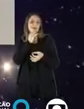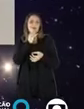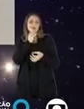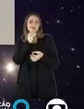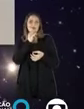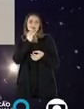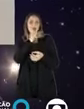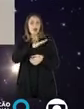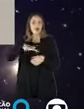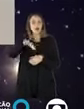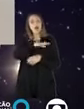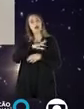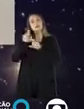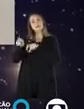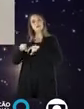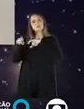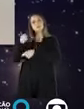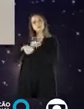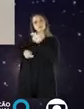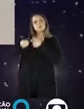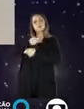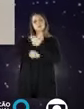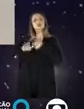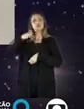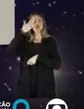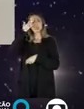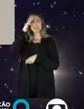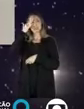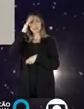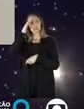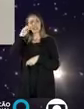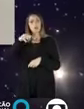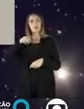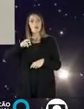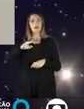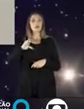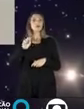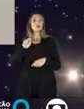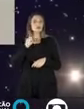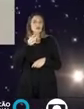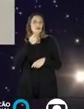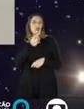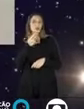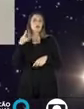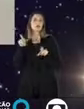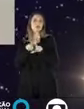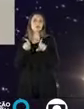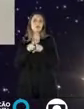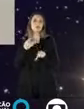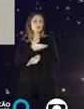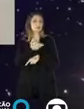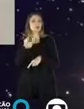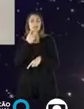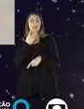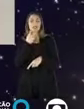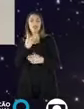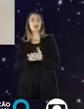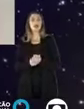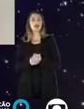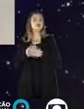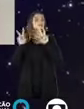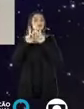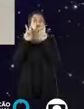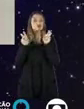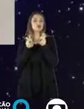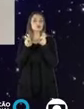do agronegócio, que já deve ter entendido o que o Marcos falou tão bem, e outros também, a respeito de